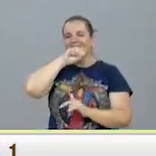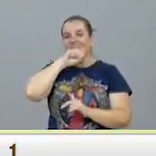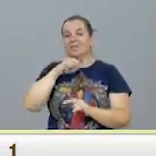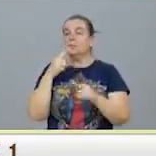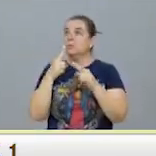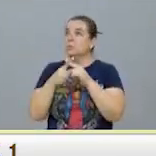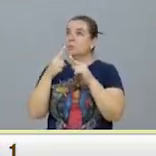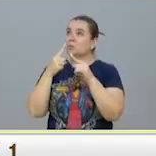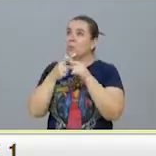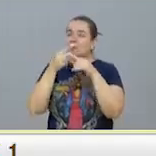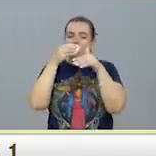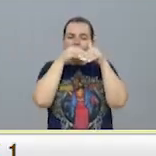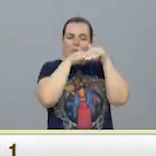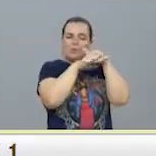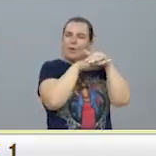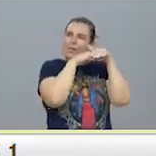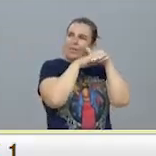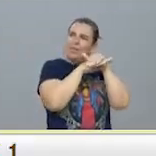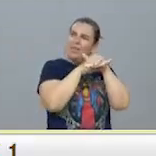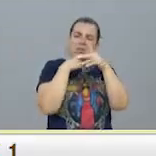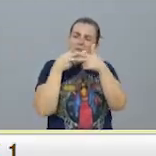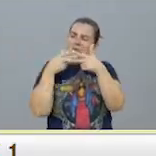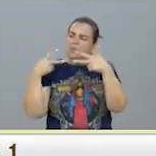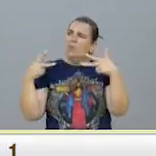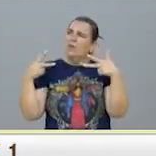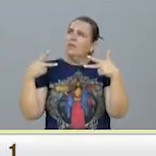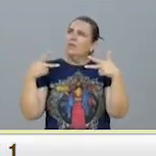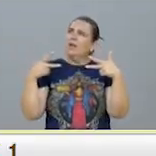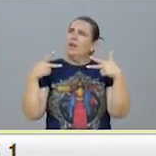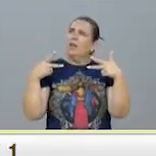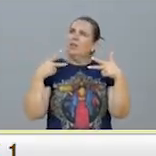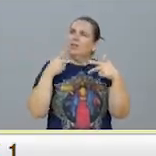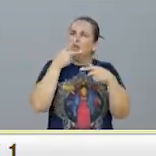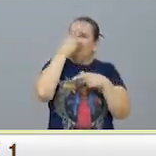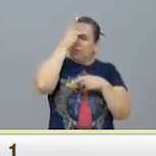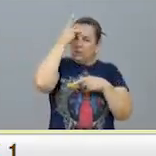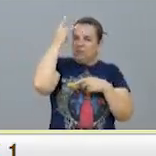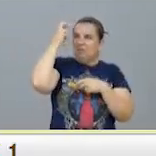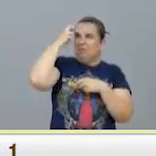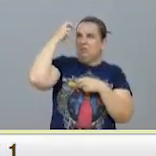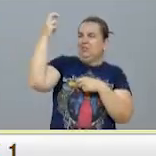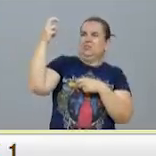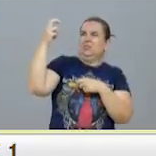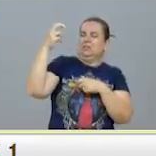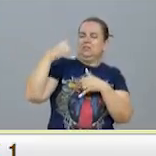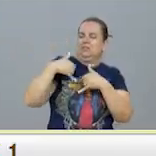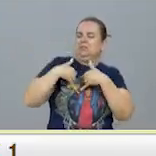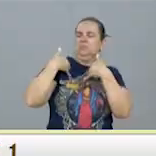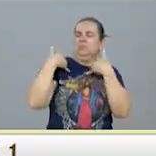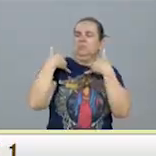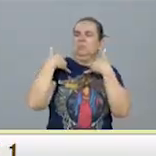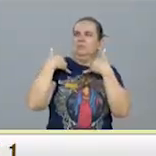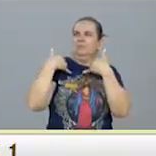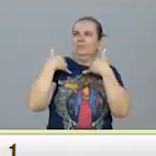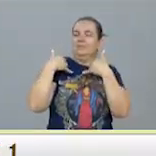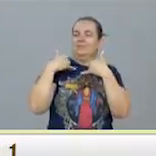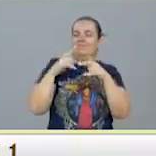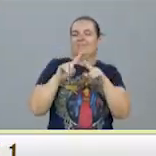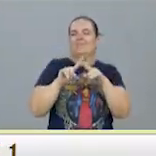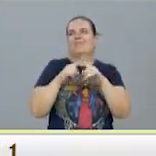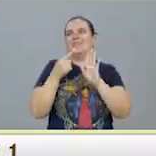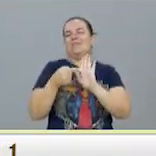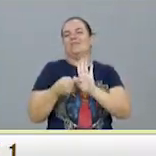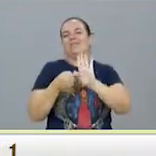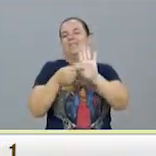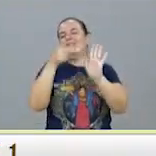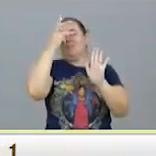porque escondestes essas coisas dos sábios e entendidos e revelaste